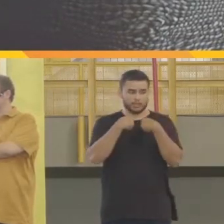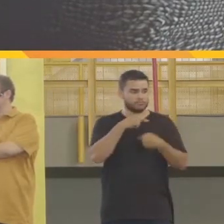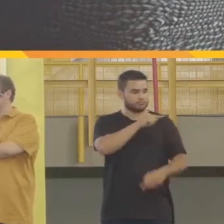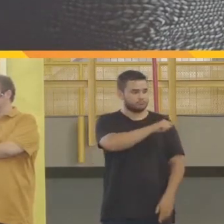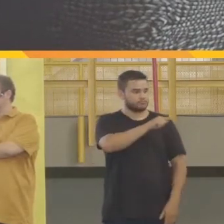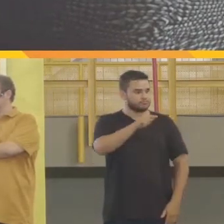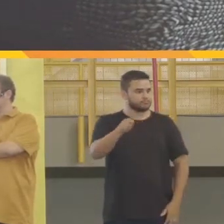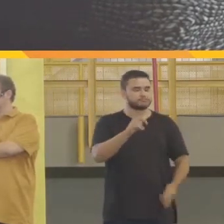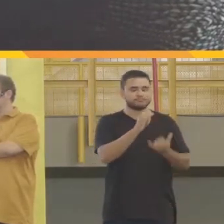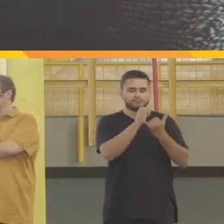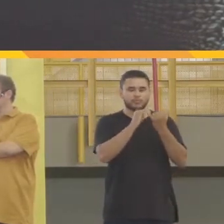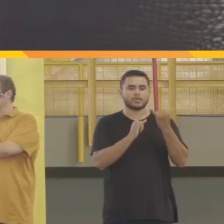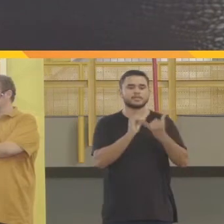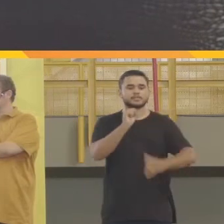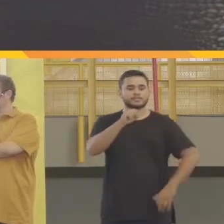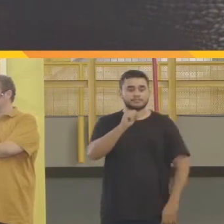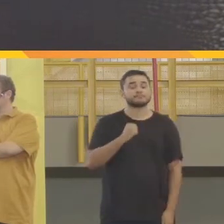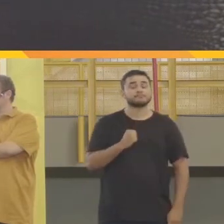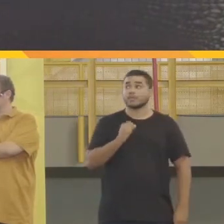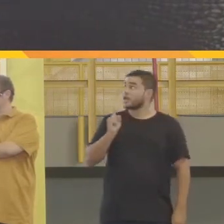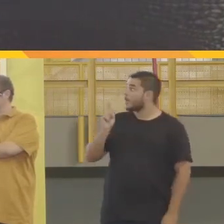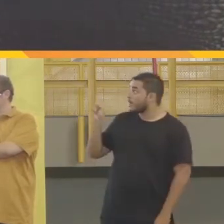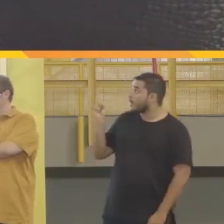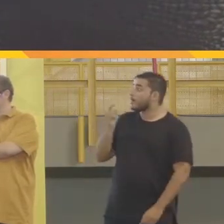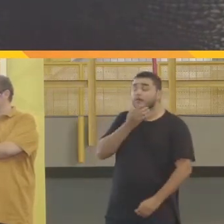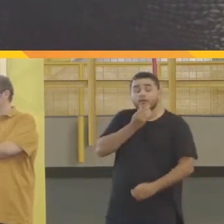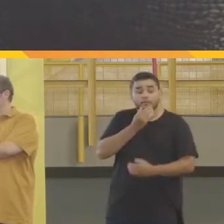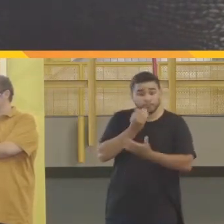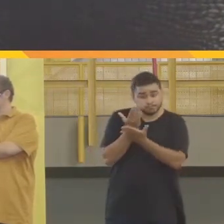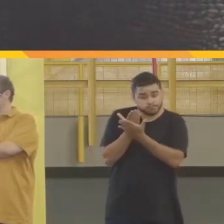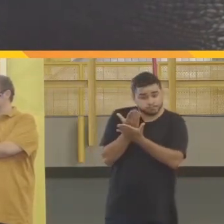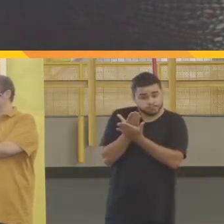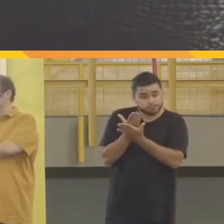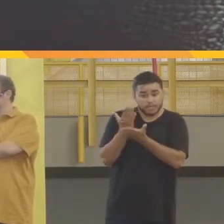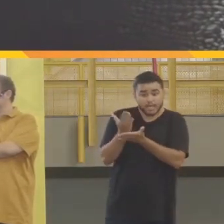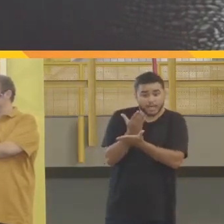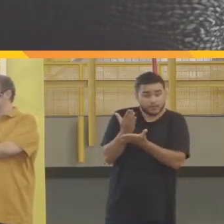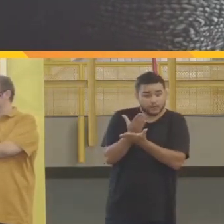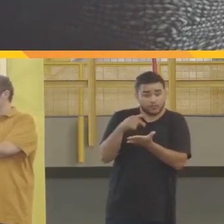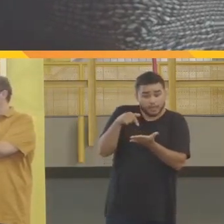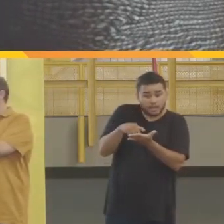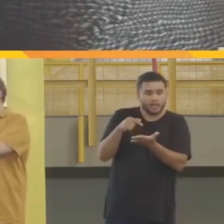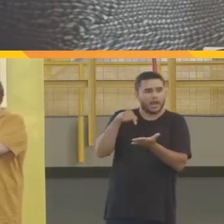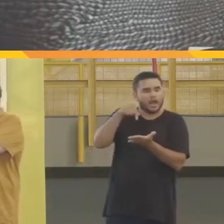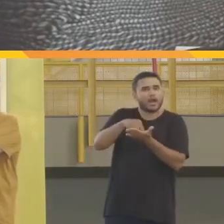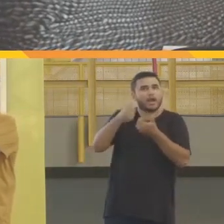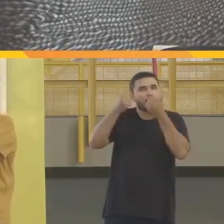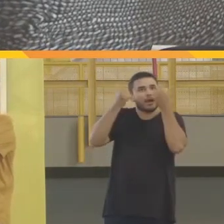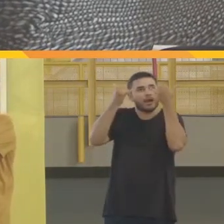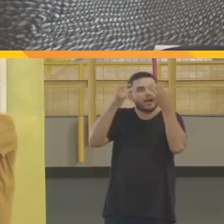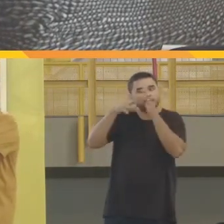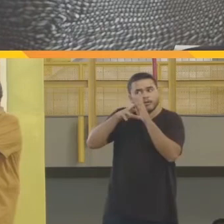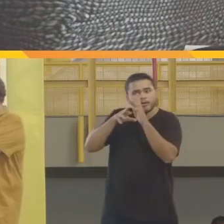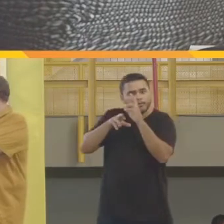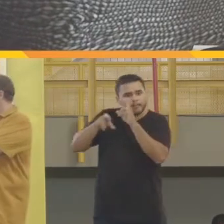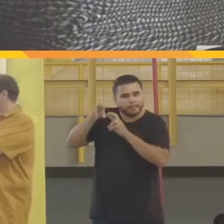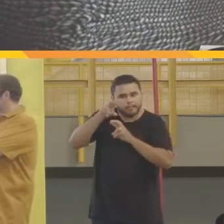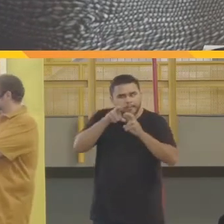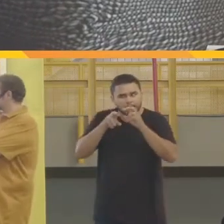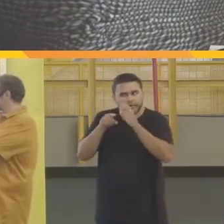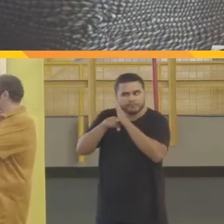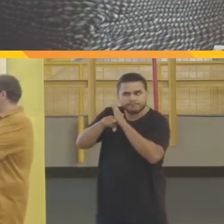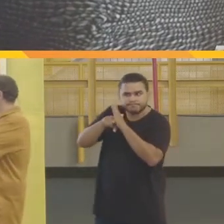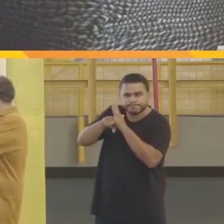nós devemos ter em comum. E foi exatamente isso que o Sérgio Buarque de Holanda fez. Ele investigou o